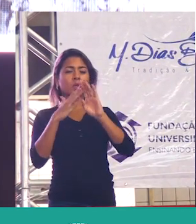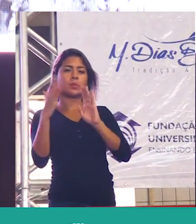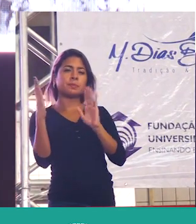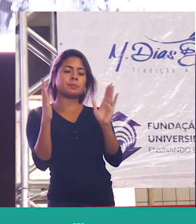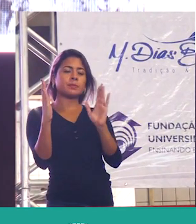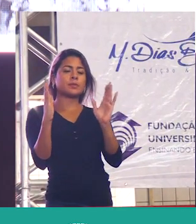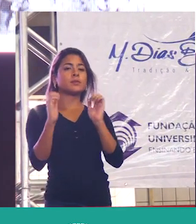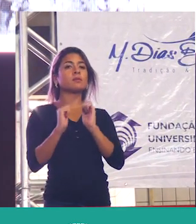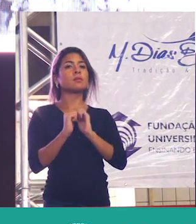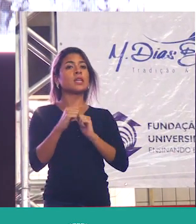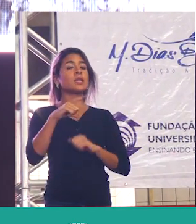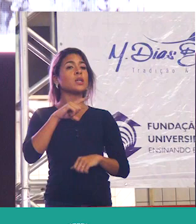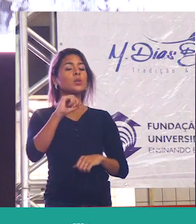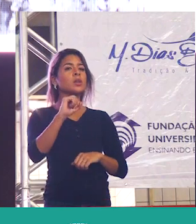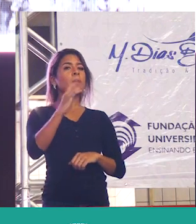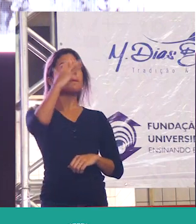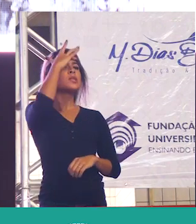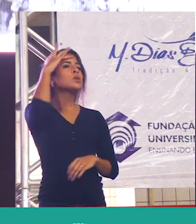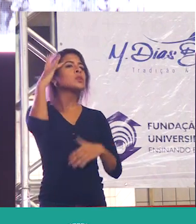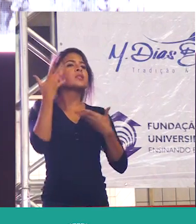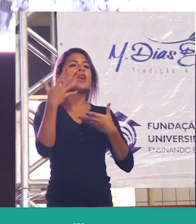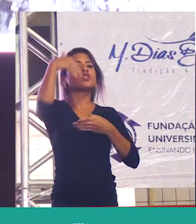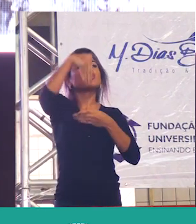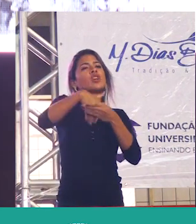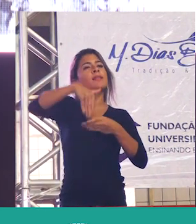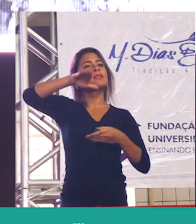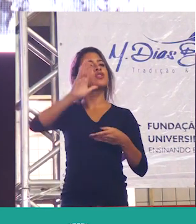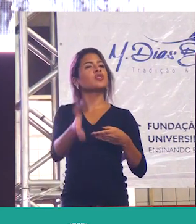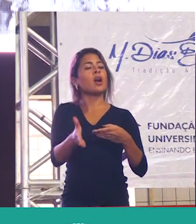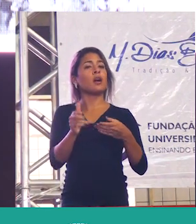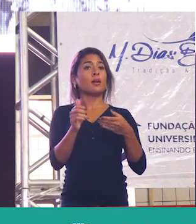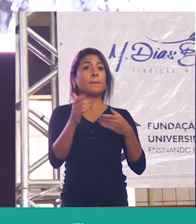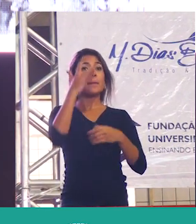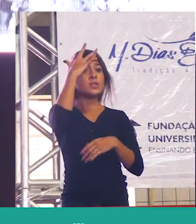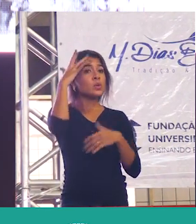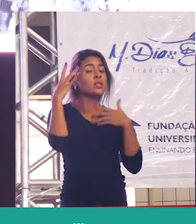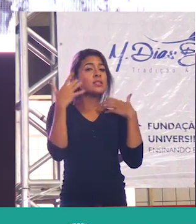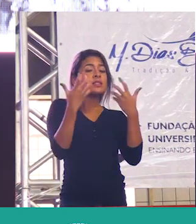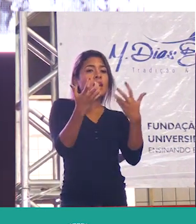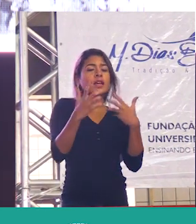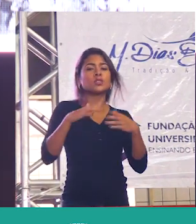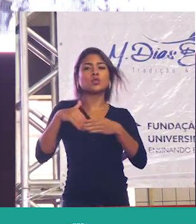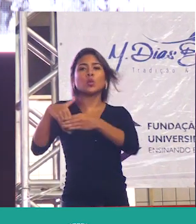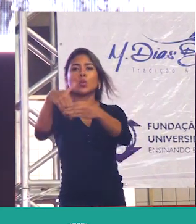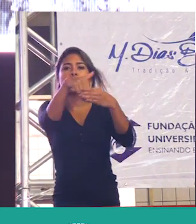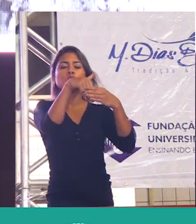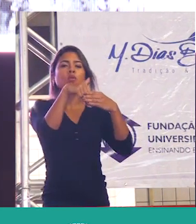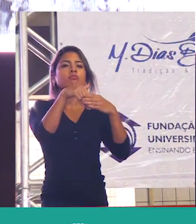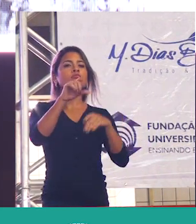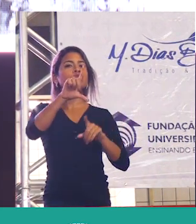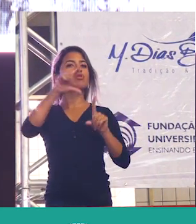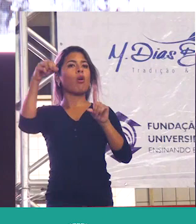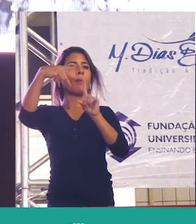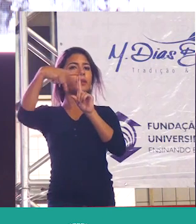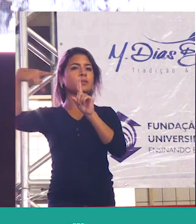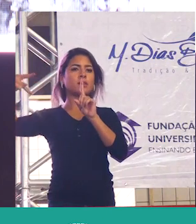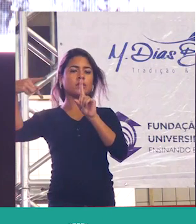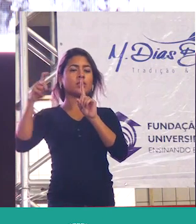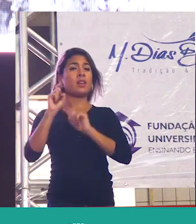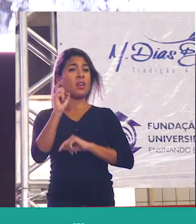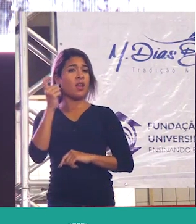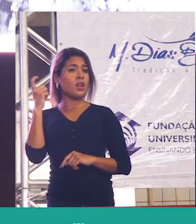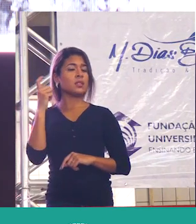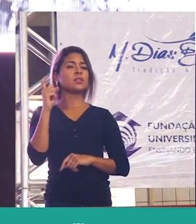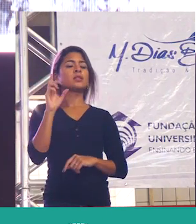já, o Brasil gritava e exigia eleições diretas para presidente. Um deputado na época